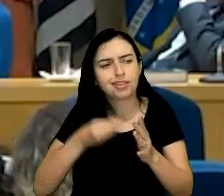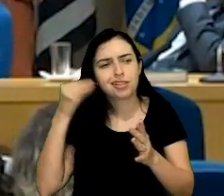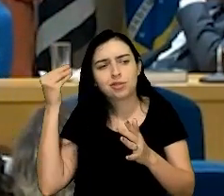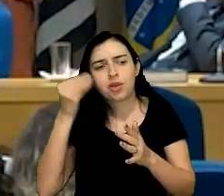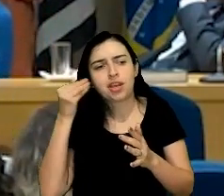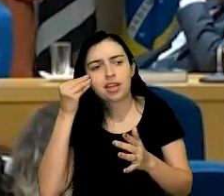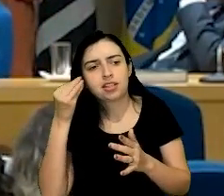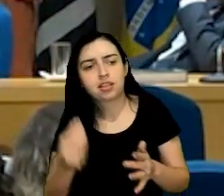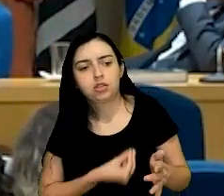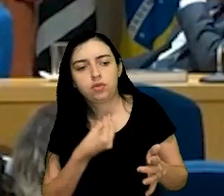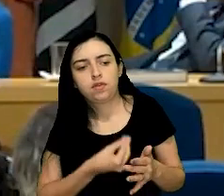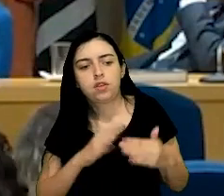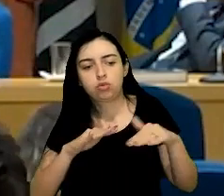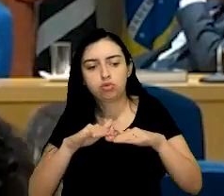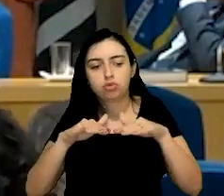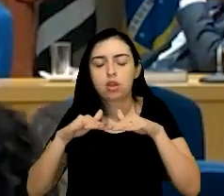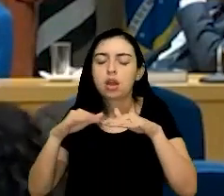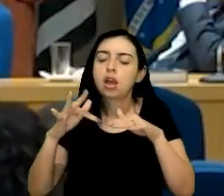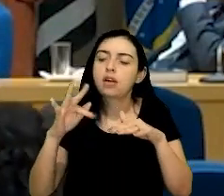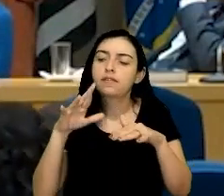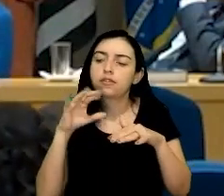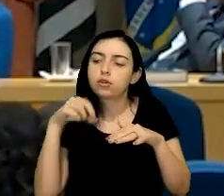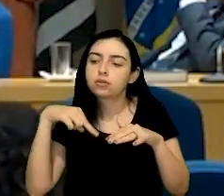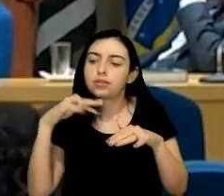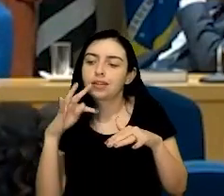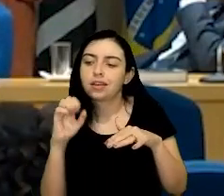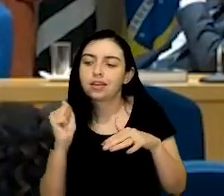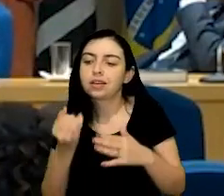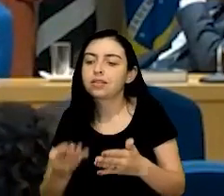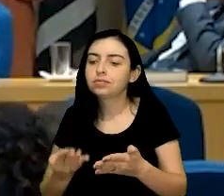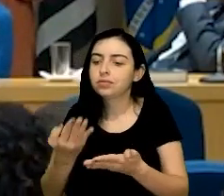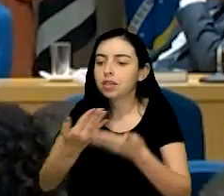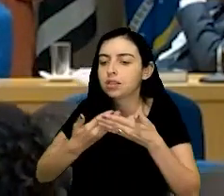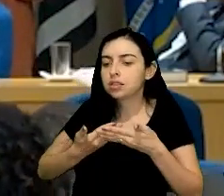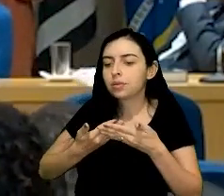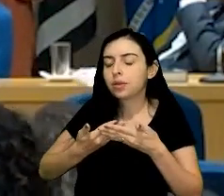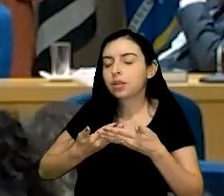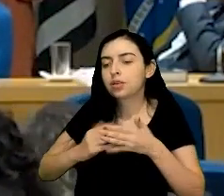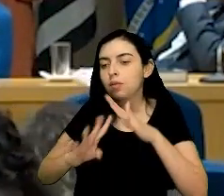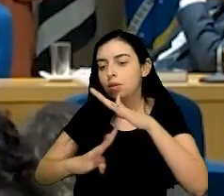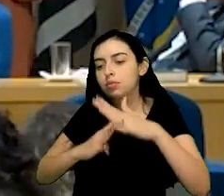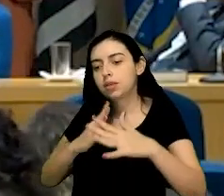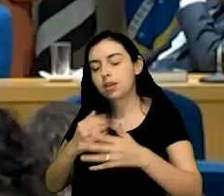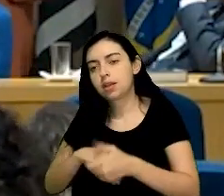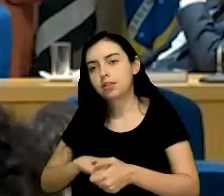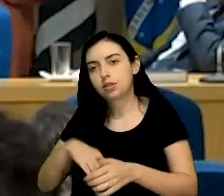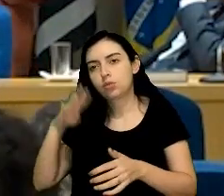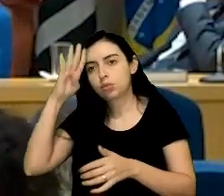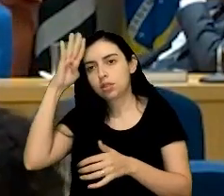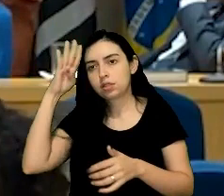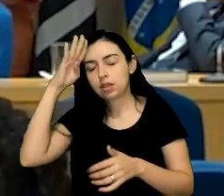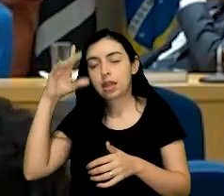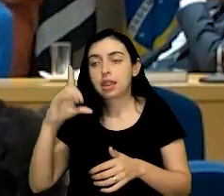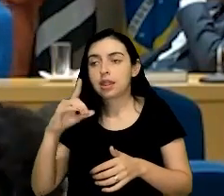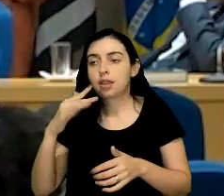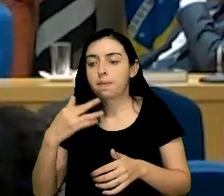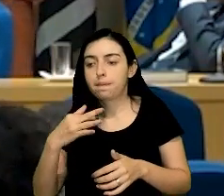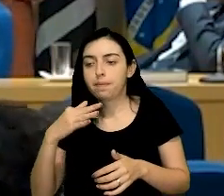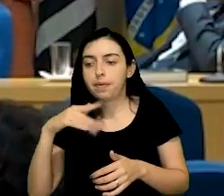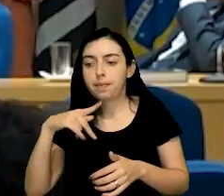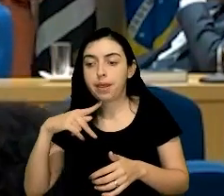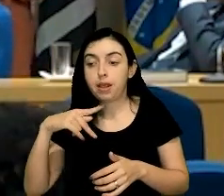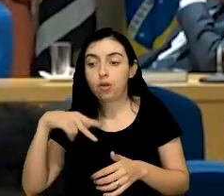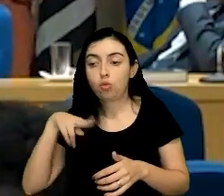fronteira, recebendo a migração venezuelana. O Exército, o DPU, o Ministério Público do Trabalho, as agências da ONU,